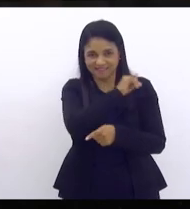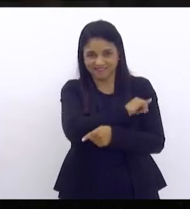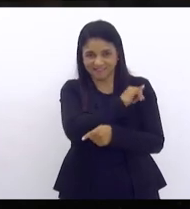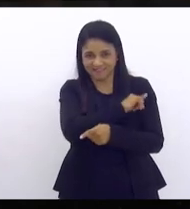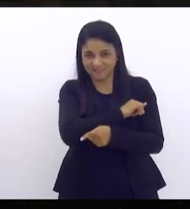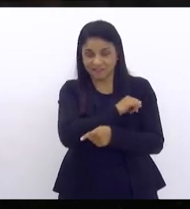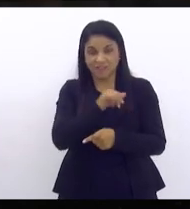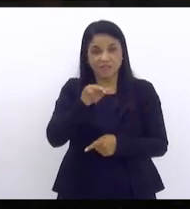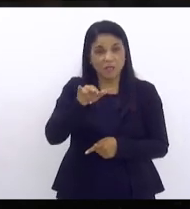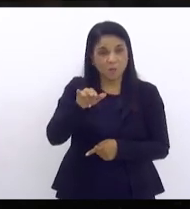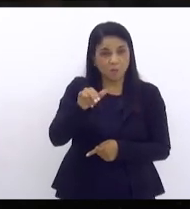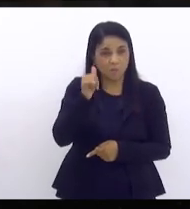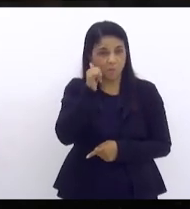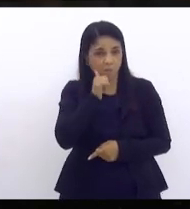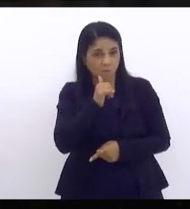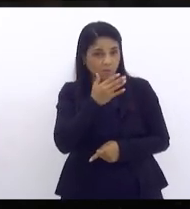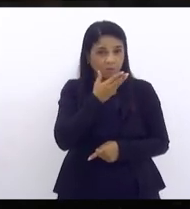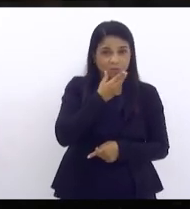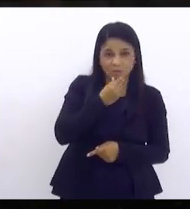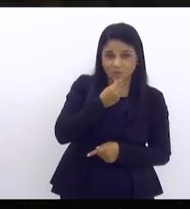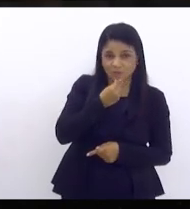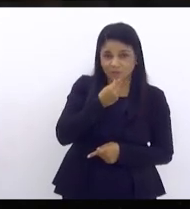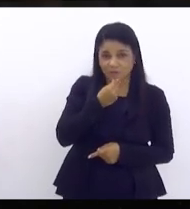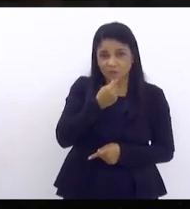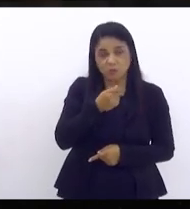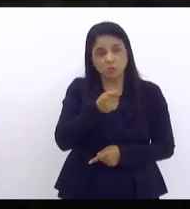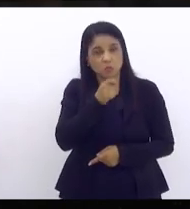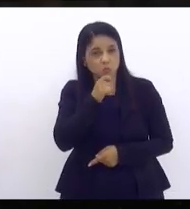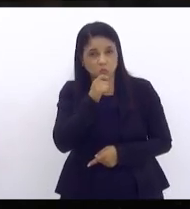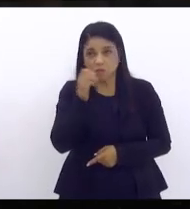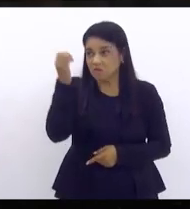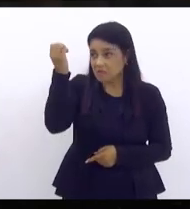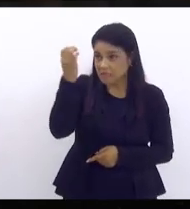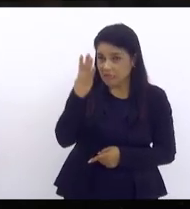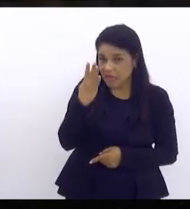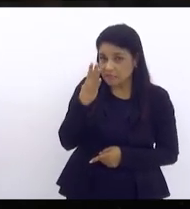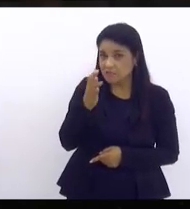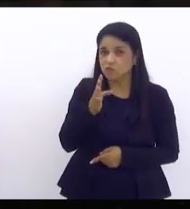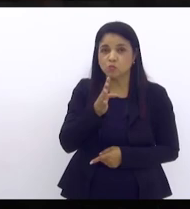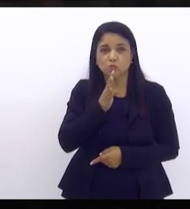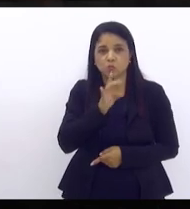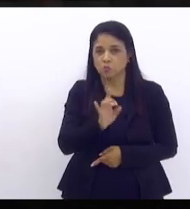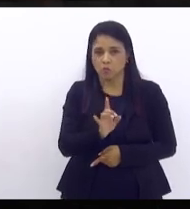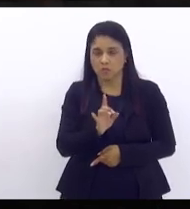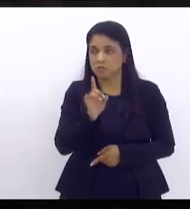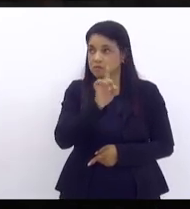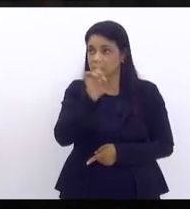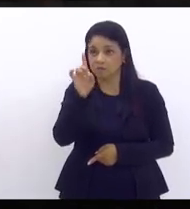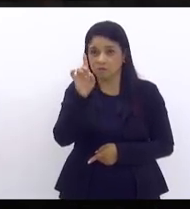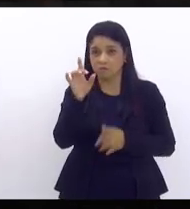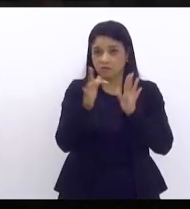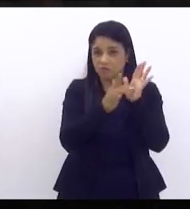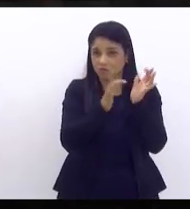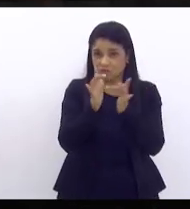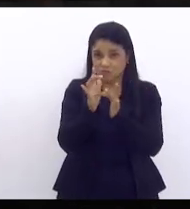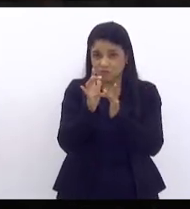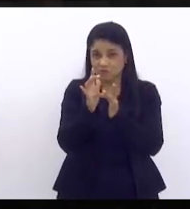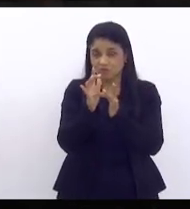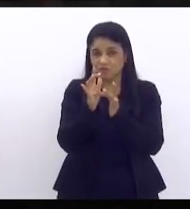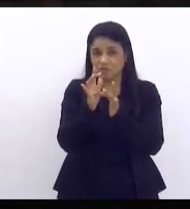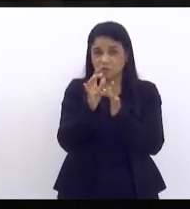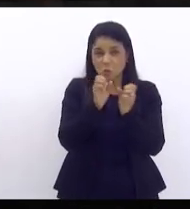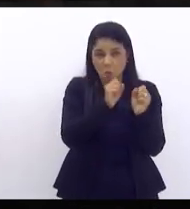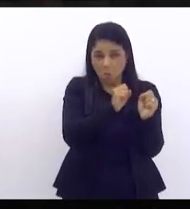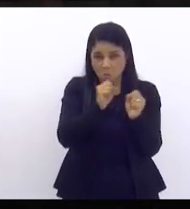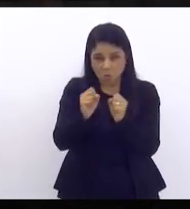algum irmão ou irmã que ainda não teve a graça de conhecer Jesus Cristo pelo poder e pela potência